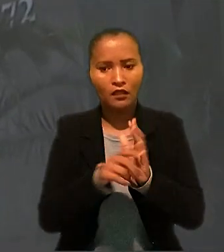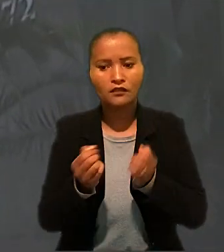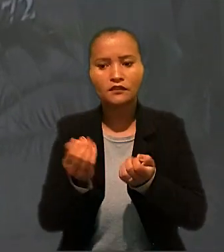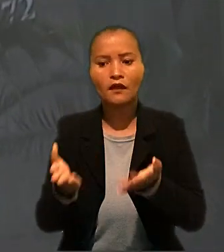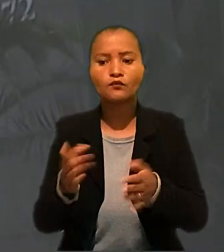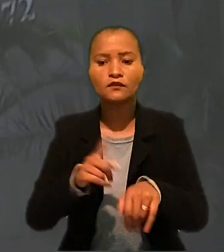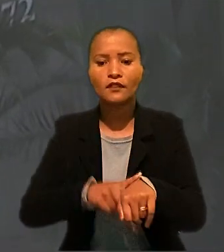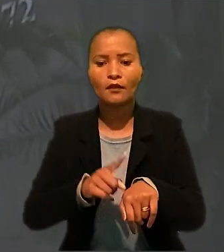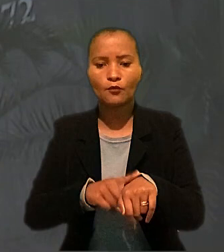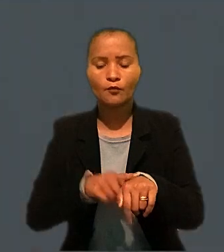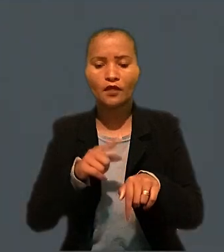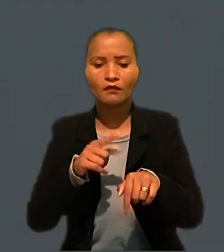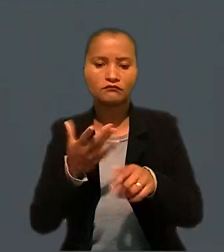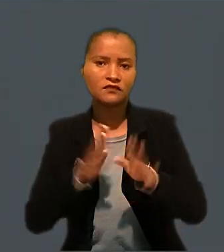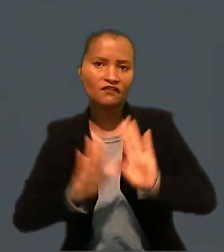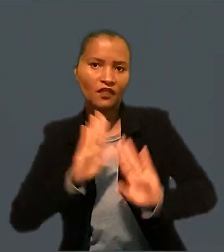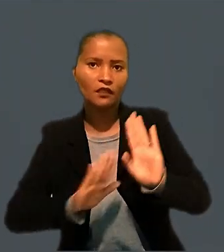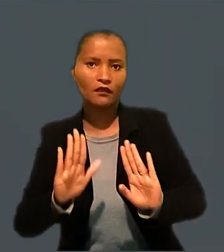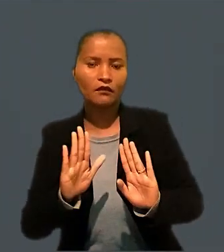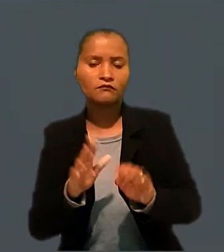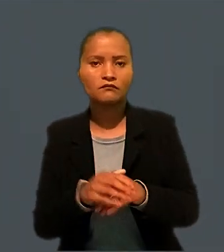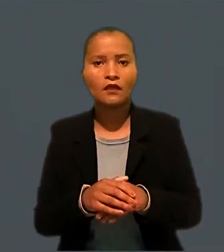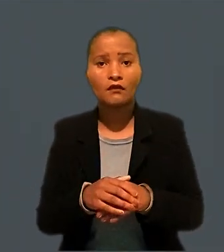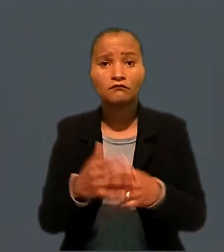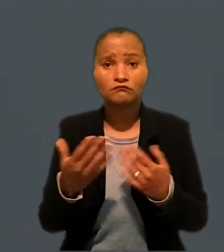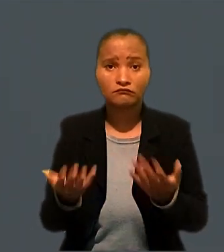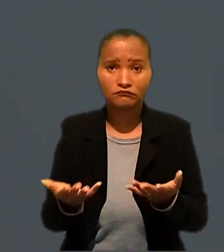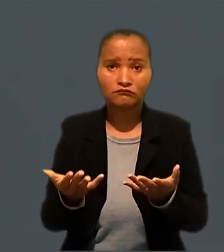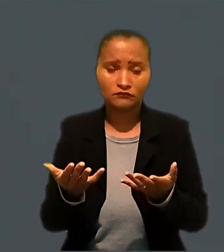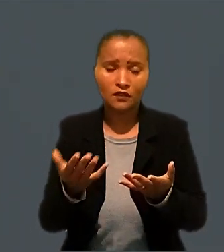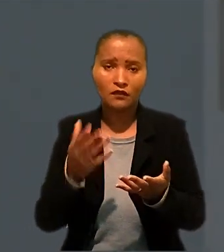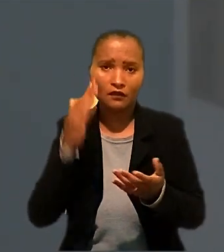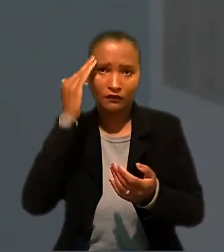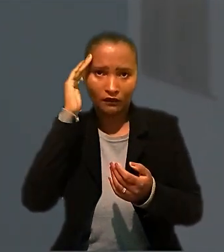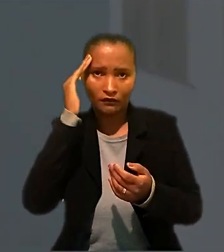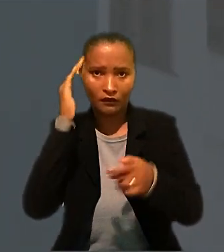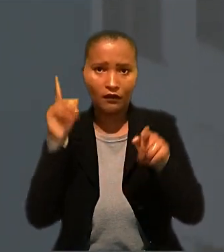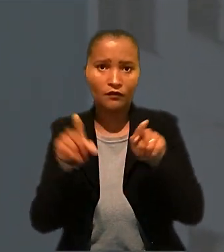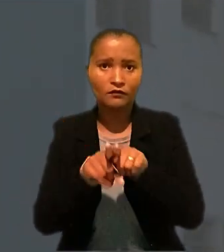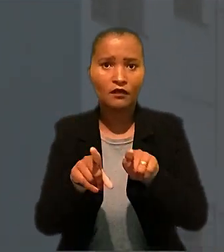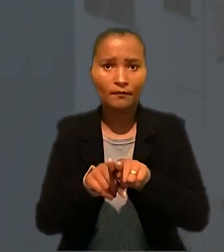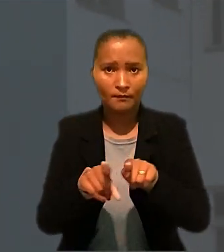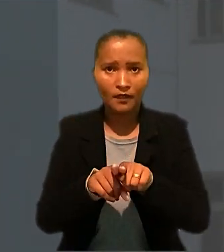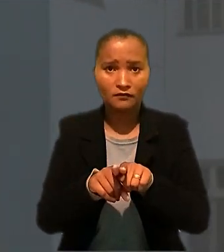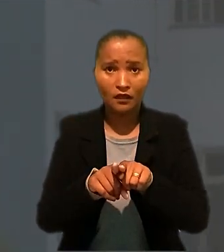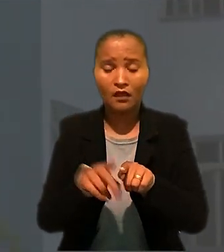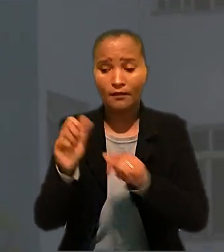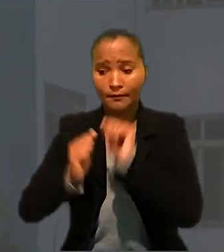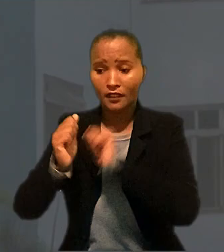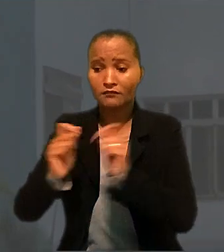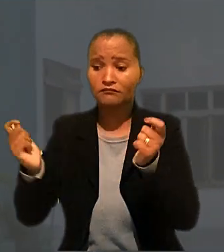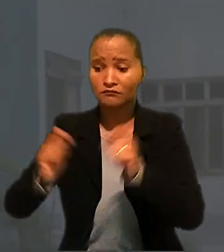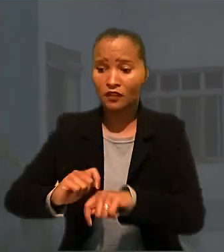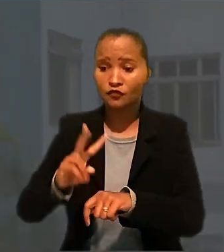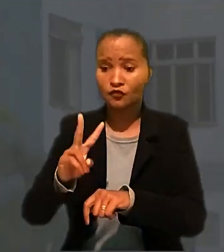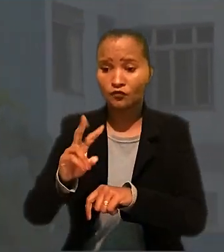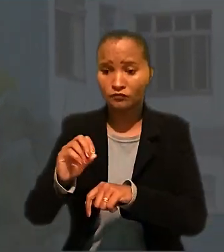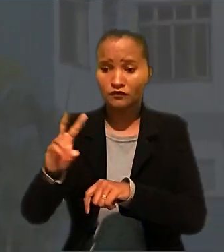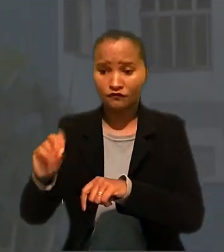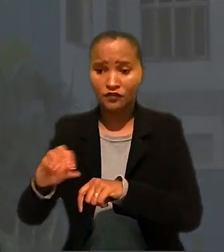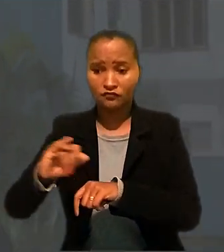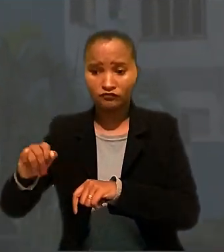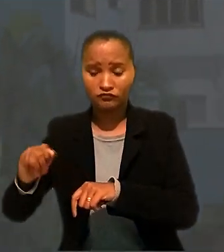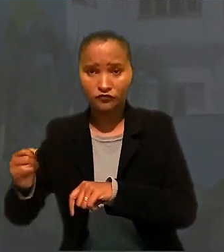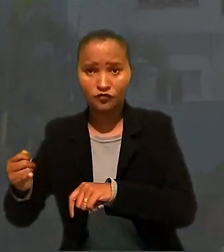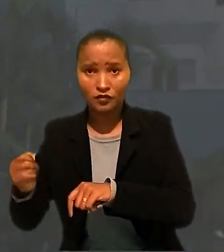a apresentação de defesa. A decisão considerou ainda que, embora habilitada no processo desde janeiro de 2020, a empresa